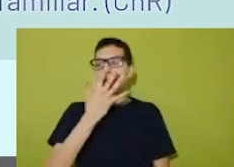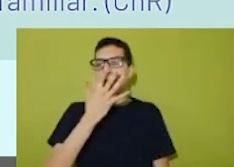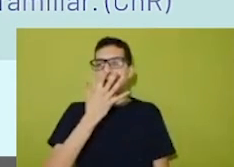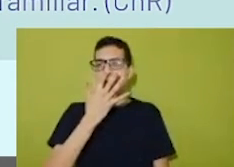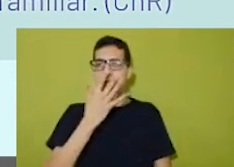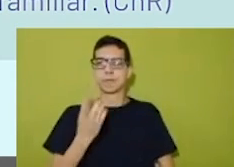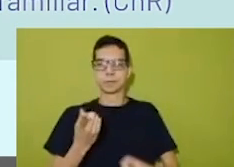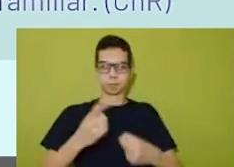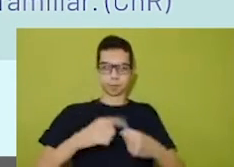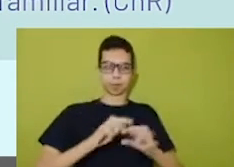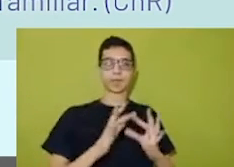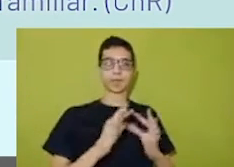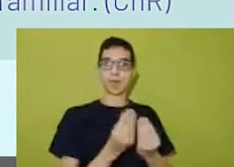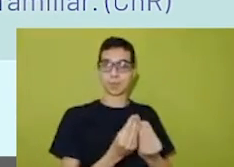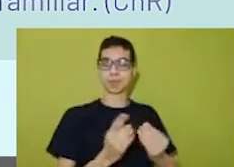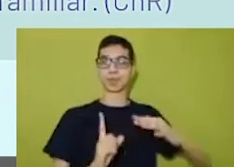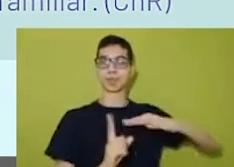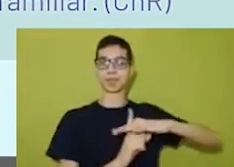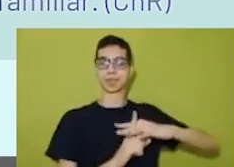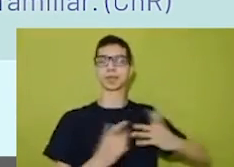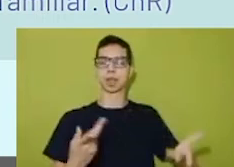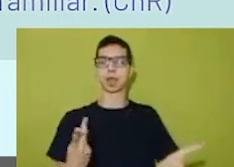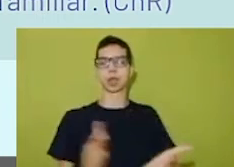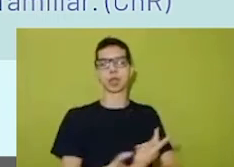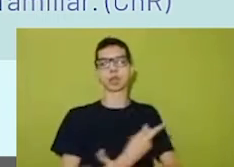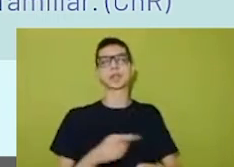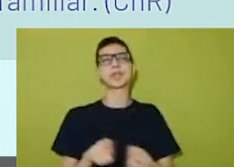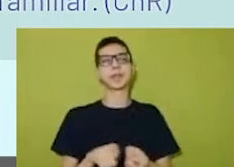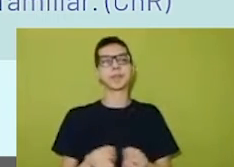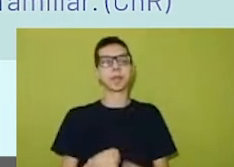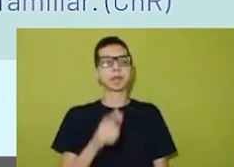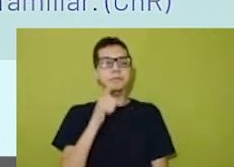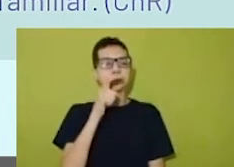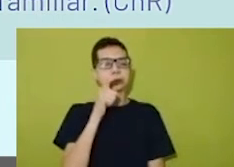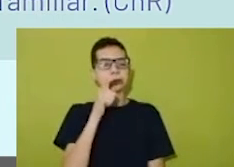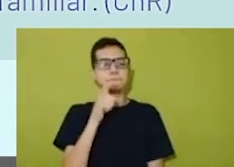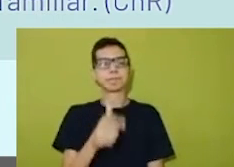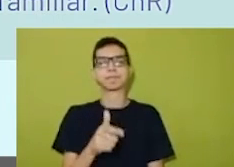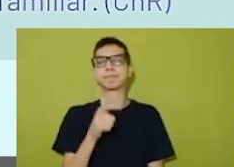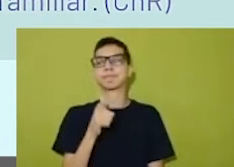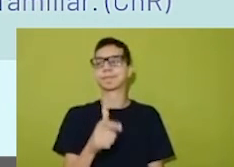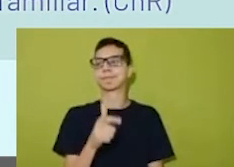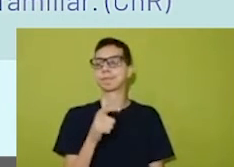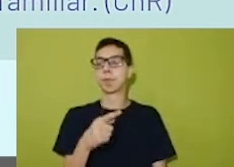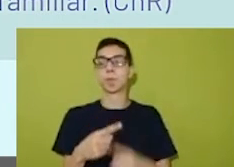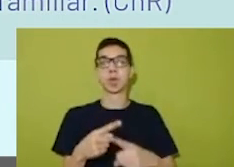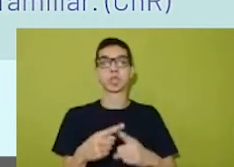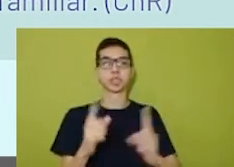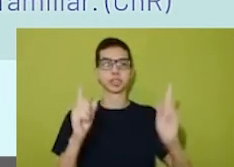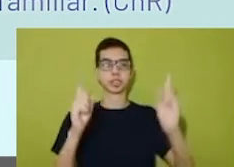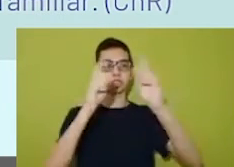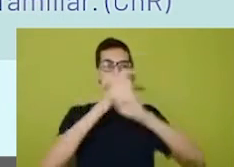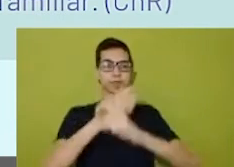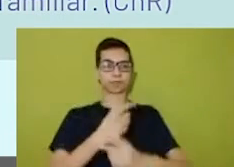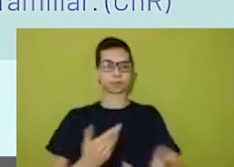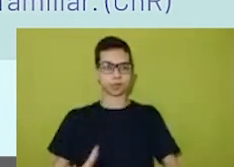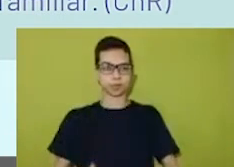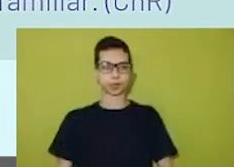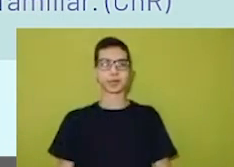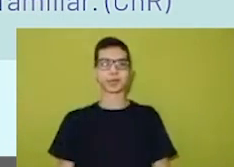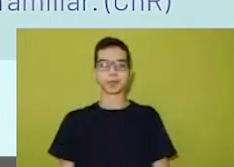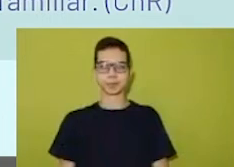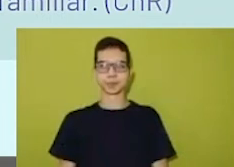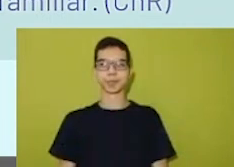Então, esse caso também foi bem interessante, né, porque tinha uma grande dificuldade de fazer com que essa